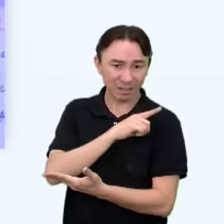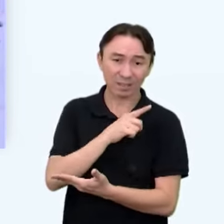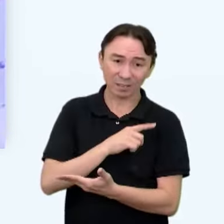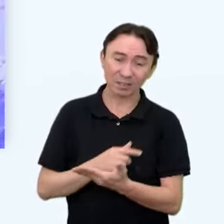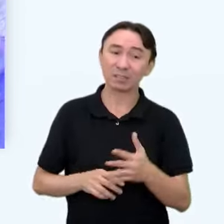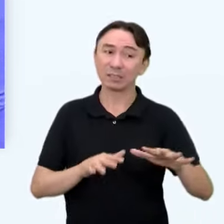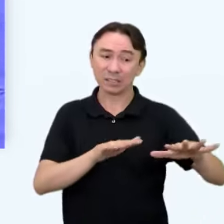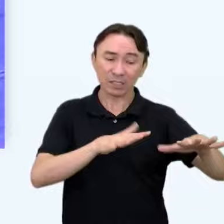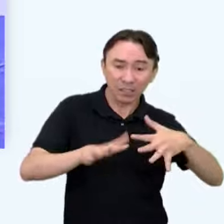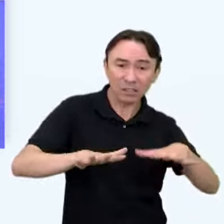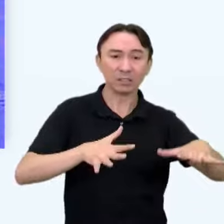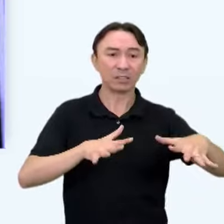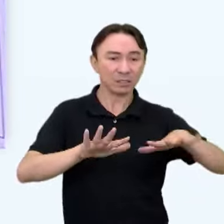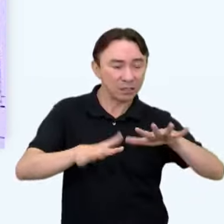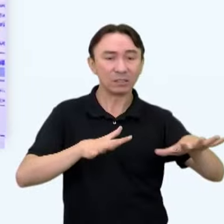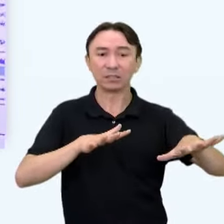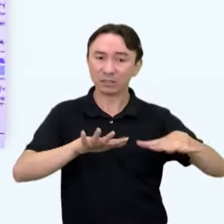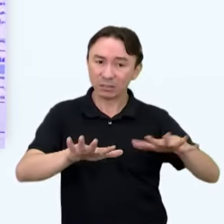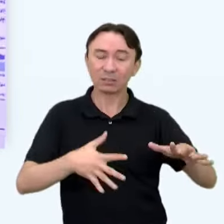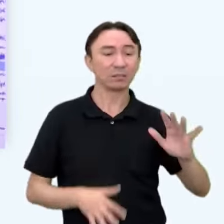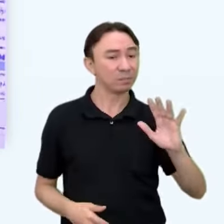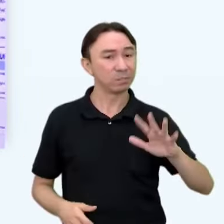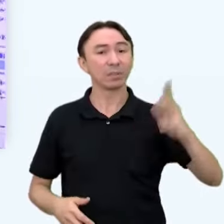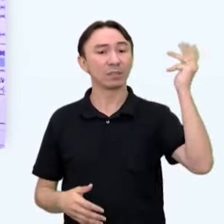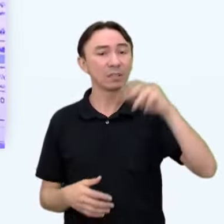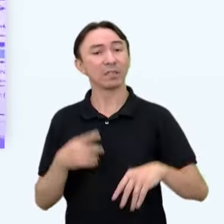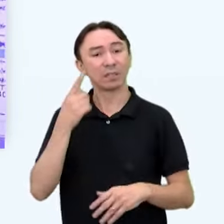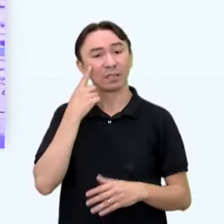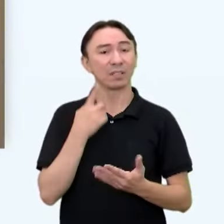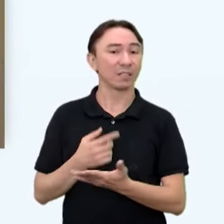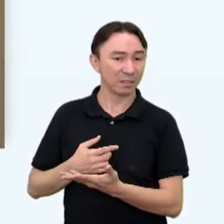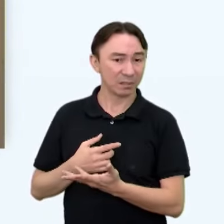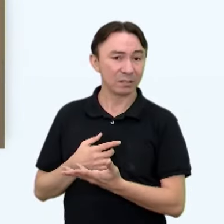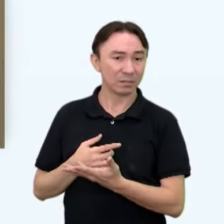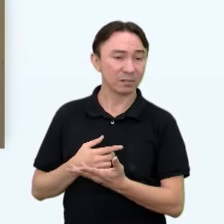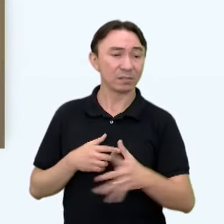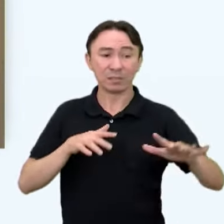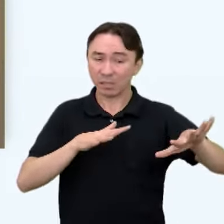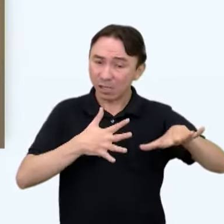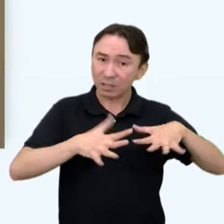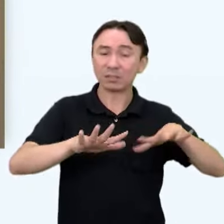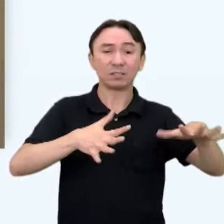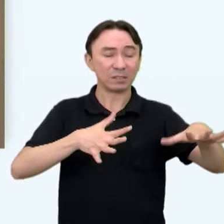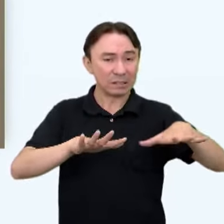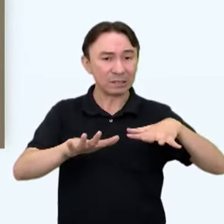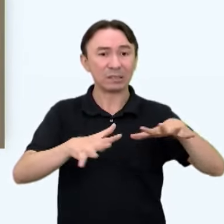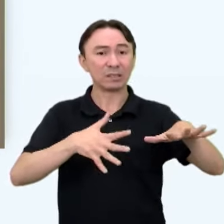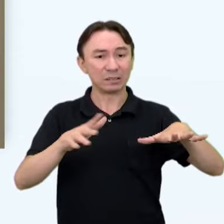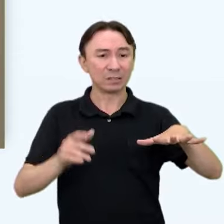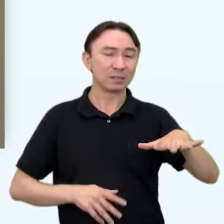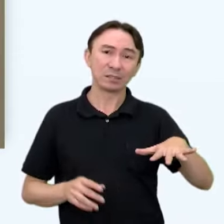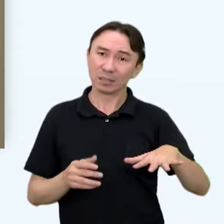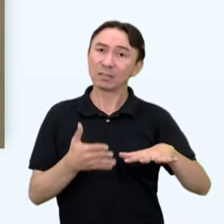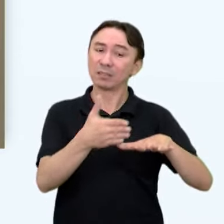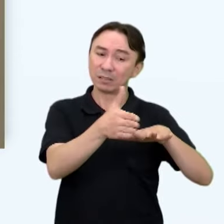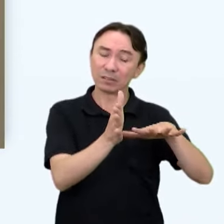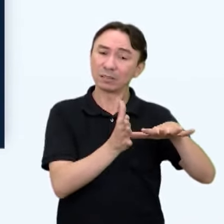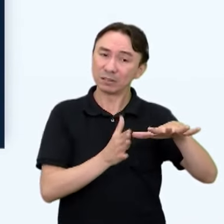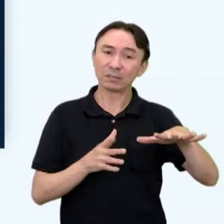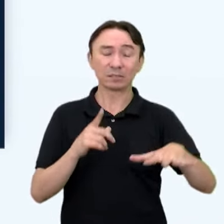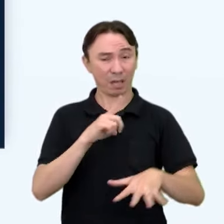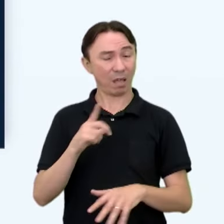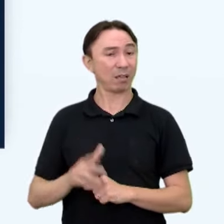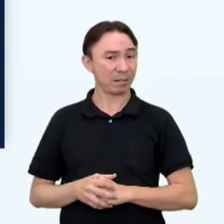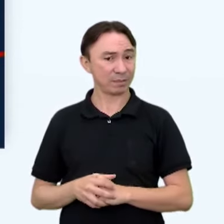São forças geológicas que se acumulam e os tremores acontecem com uma fratura. Em regiões de borda de